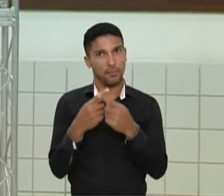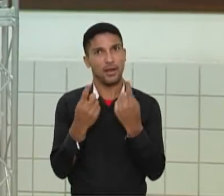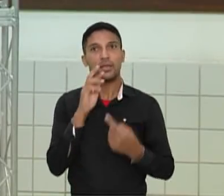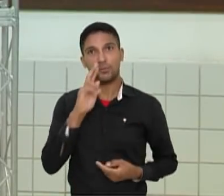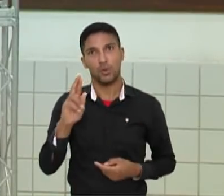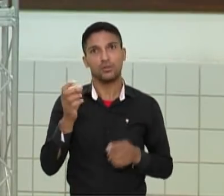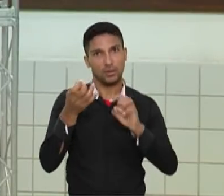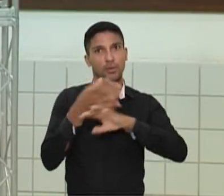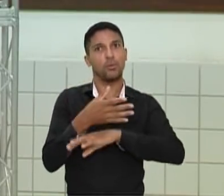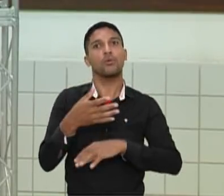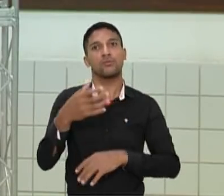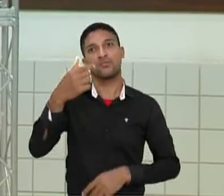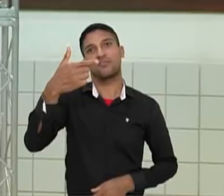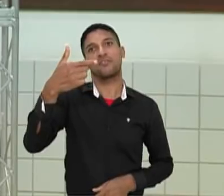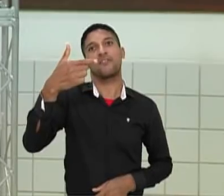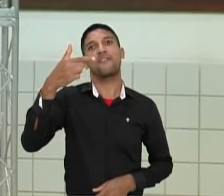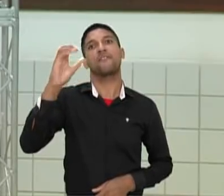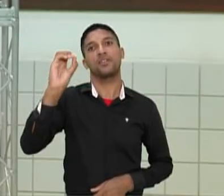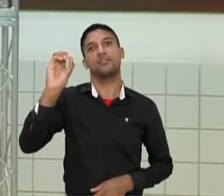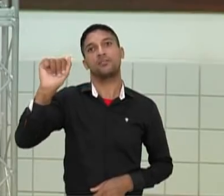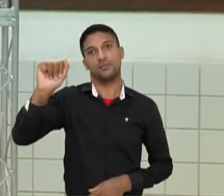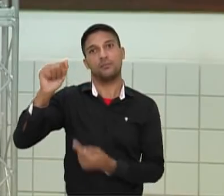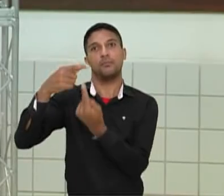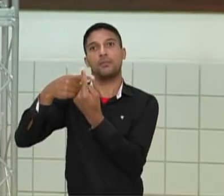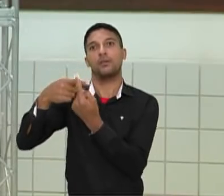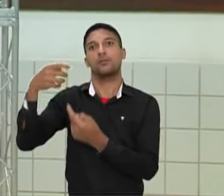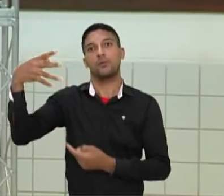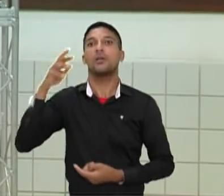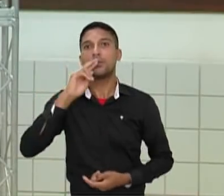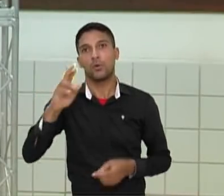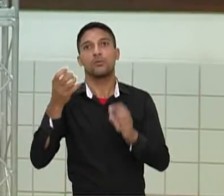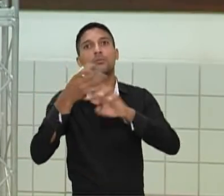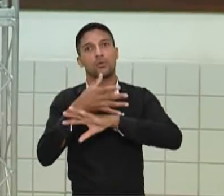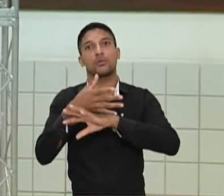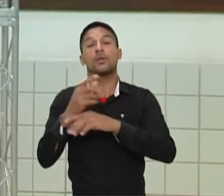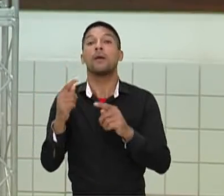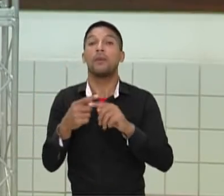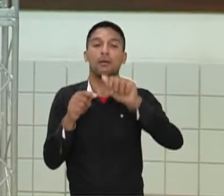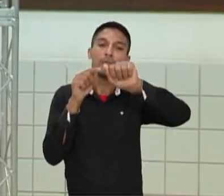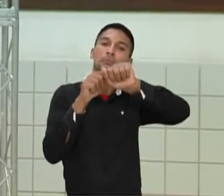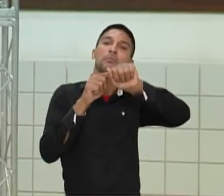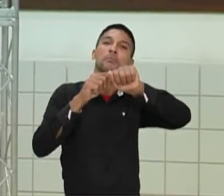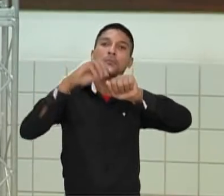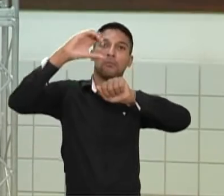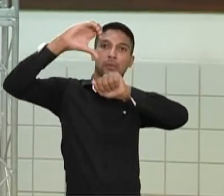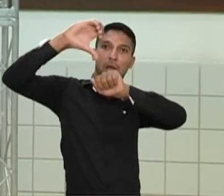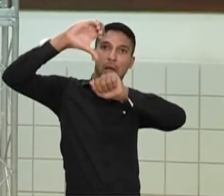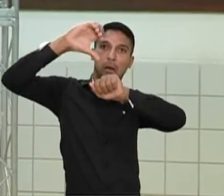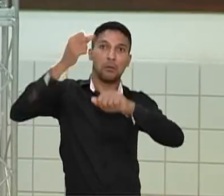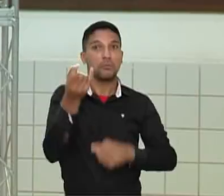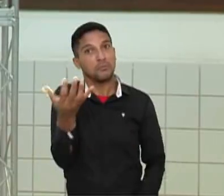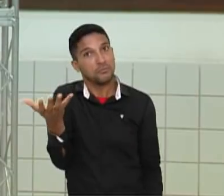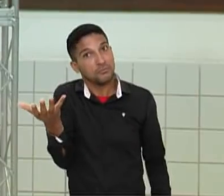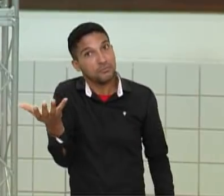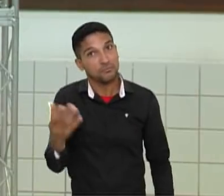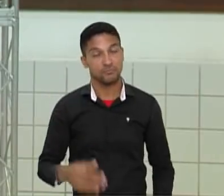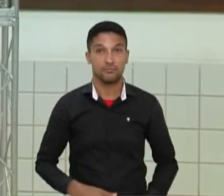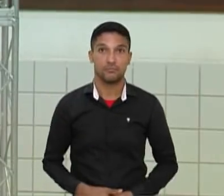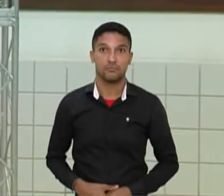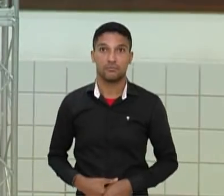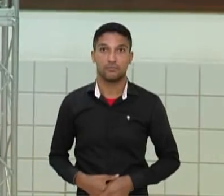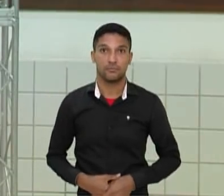resultado é 20A mais 4. Então, eu preciso saber a medida de cada um dos lados, ok? Então, vamos